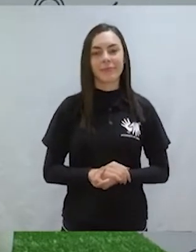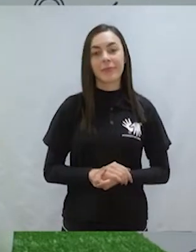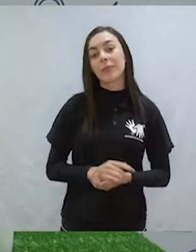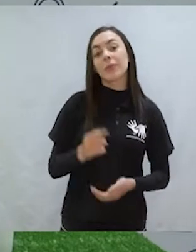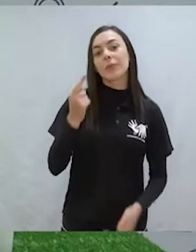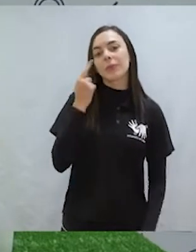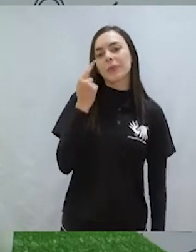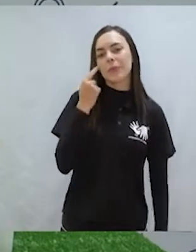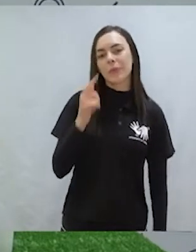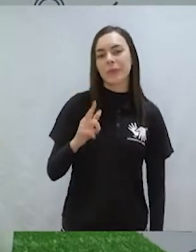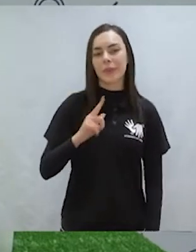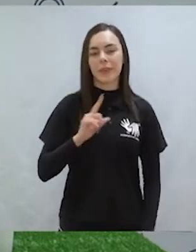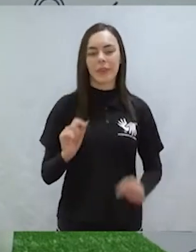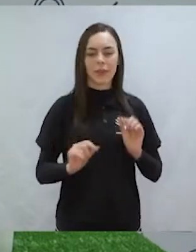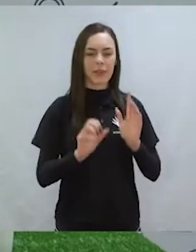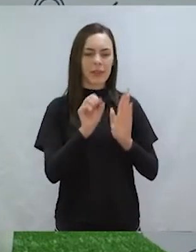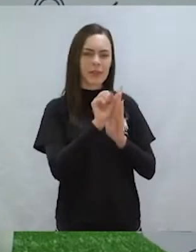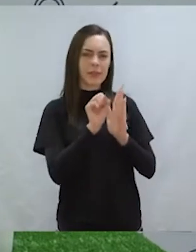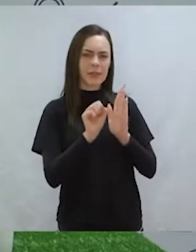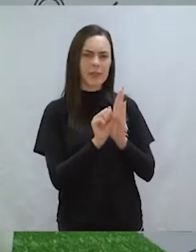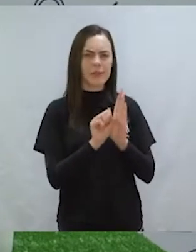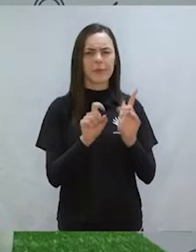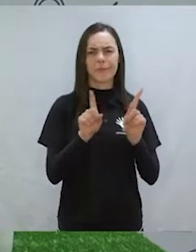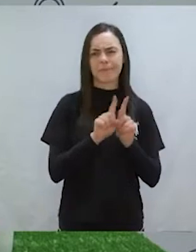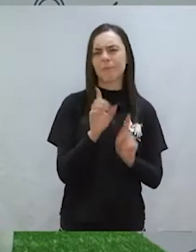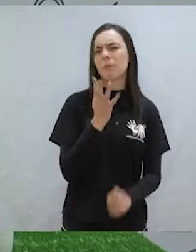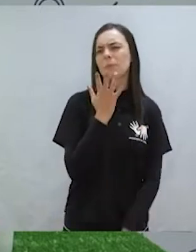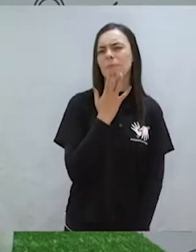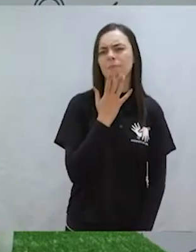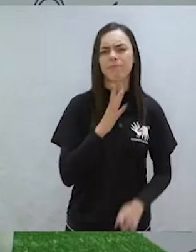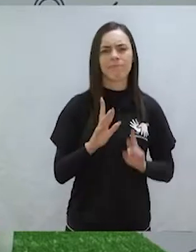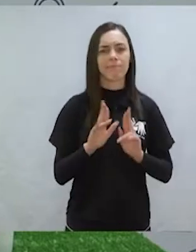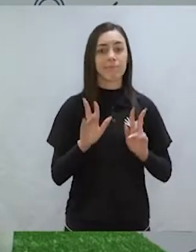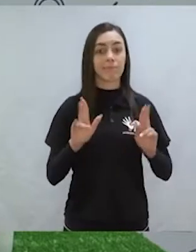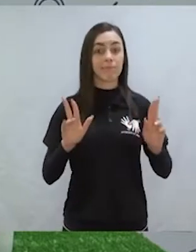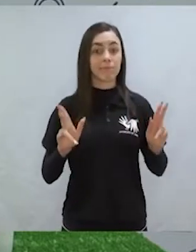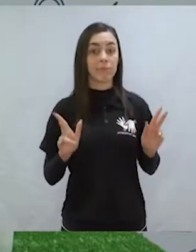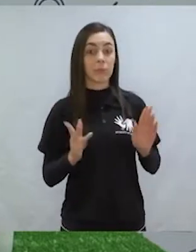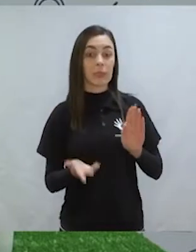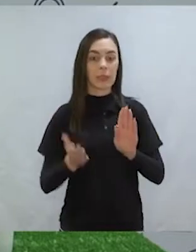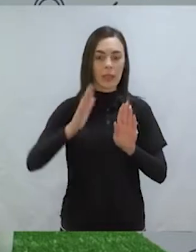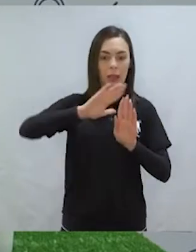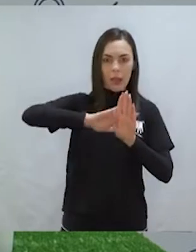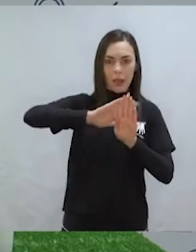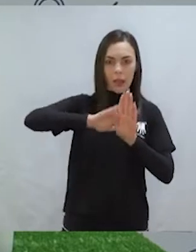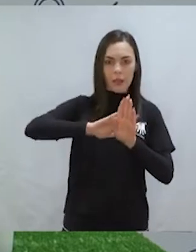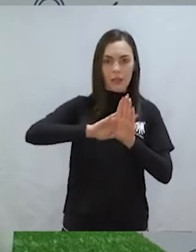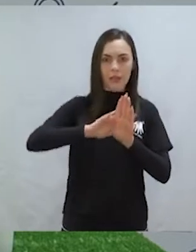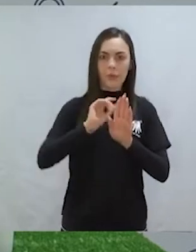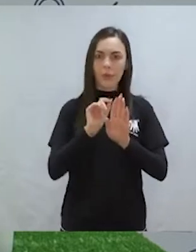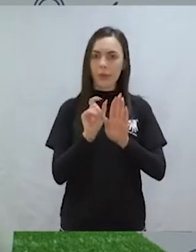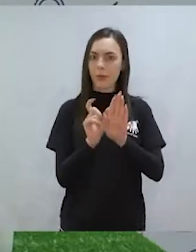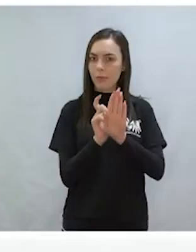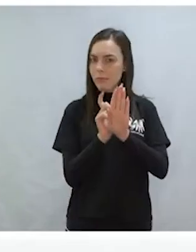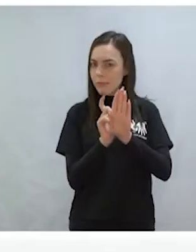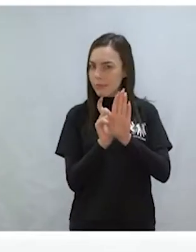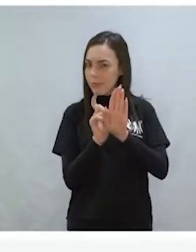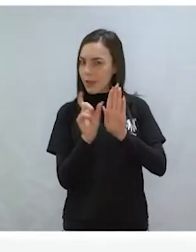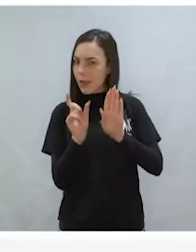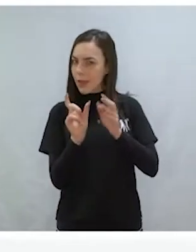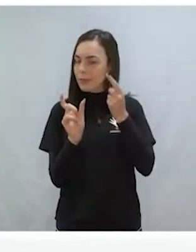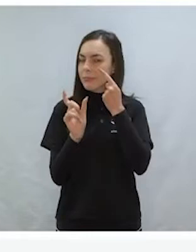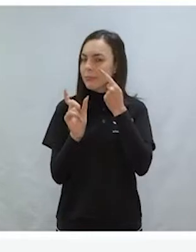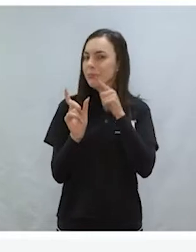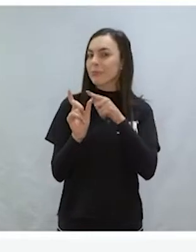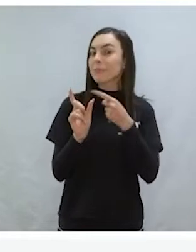Nós temos vários símbolos com cores diferentes. E atrás disso daí tem uma palavra. E a